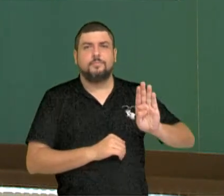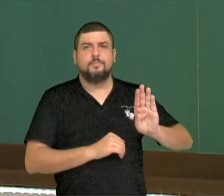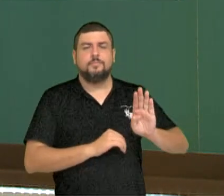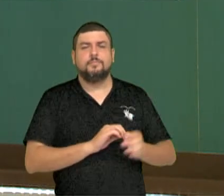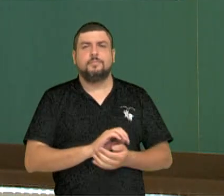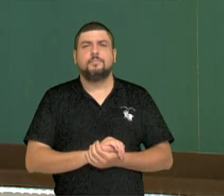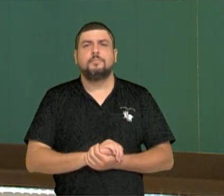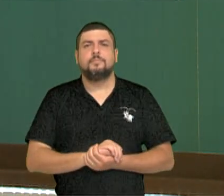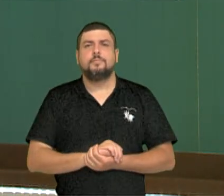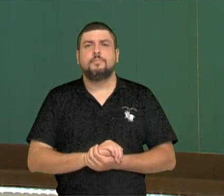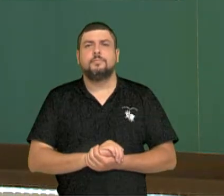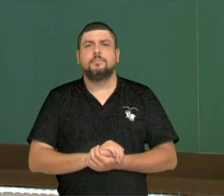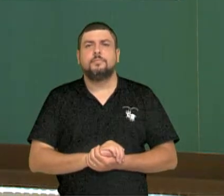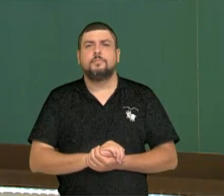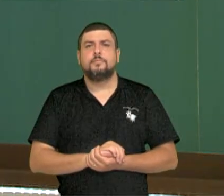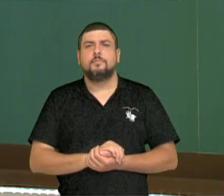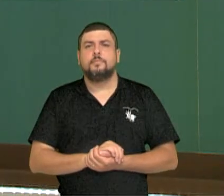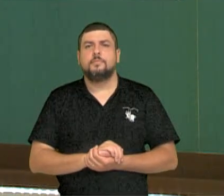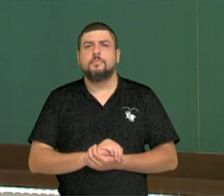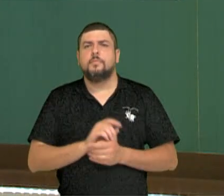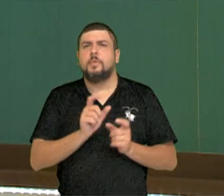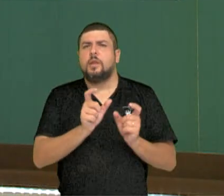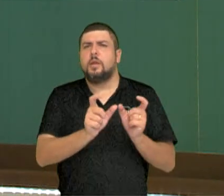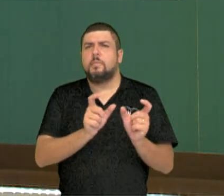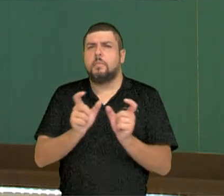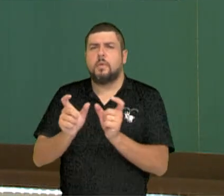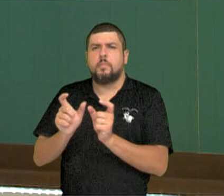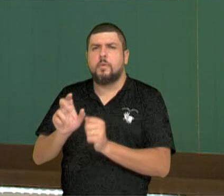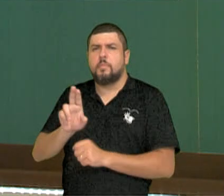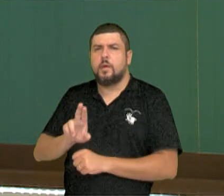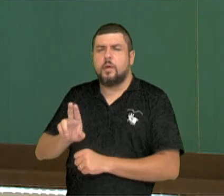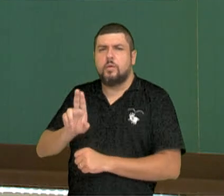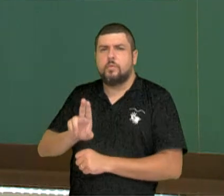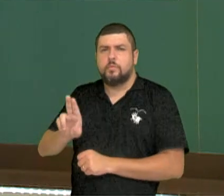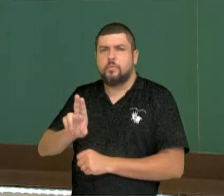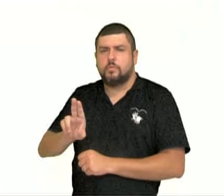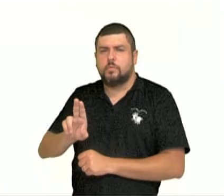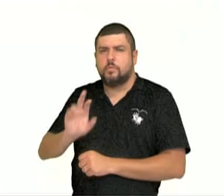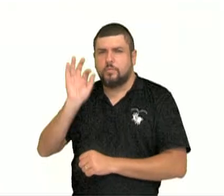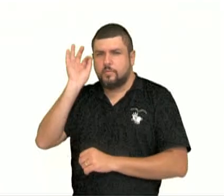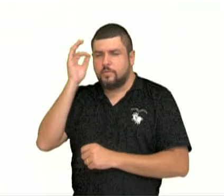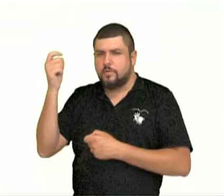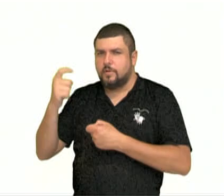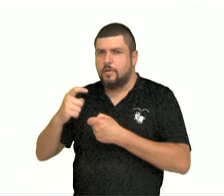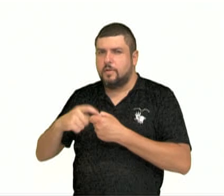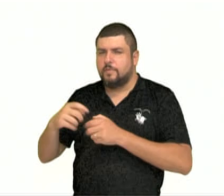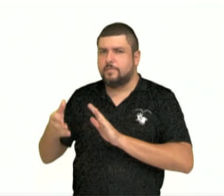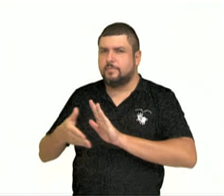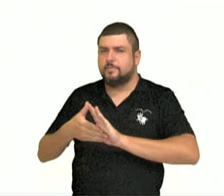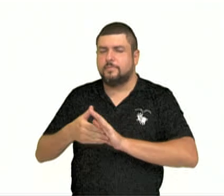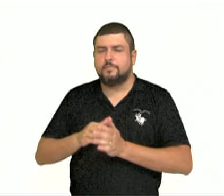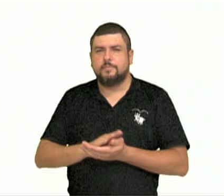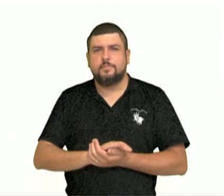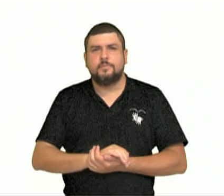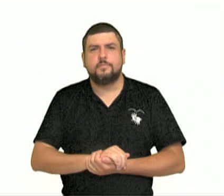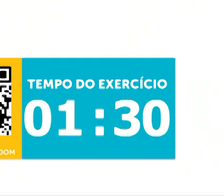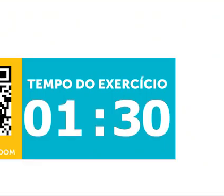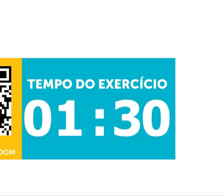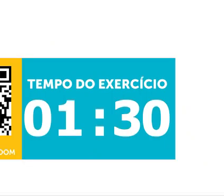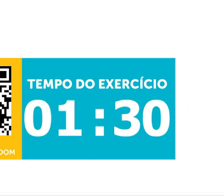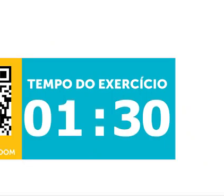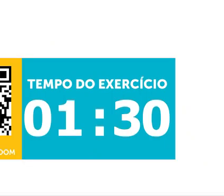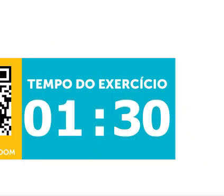de negação ele usou? Um tempinho para você responder, já voltamos aí para corrigir.